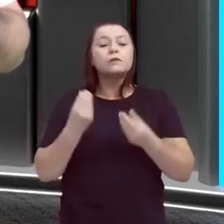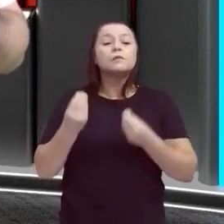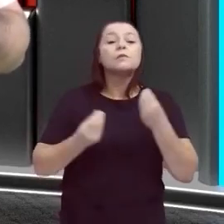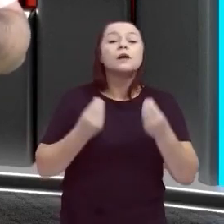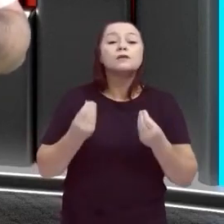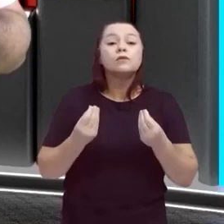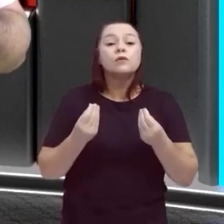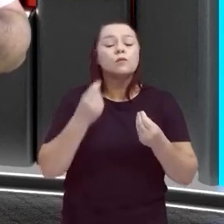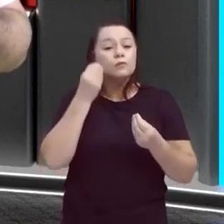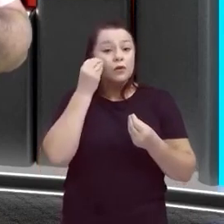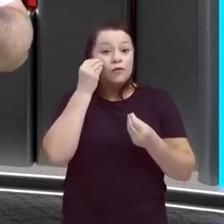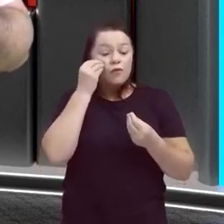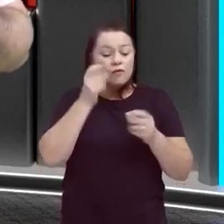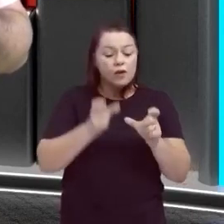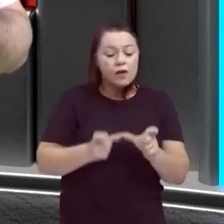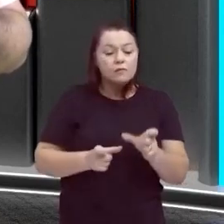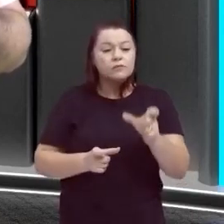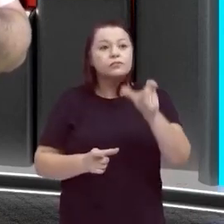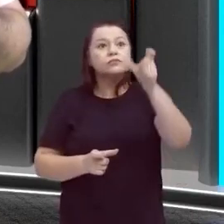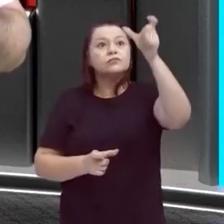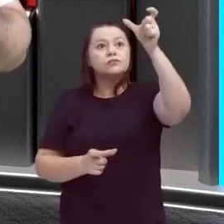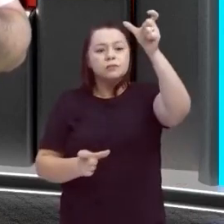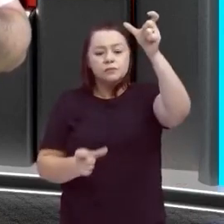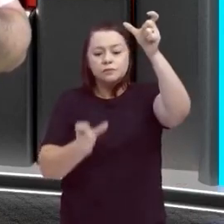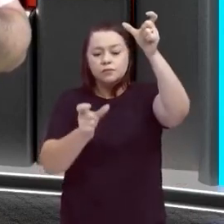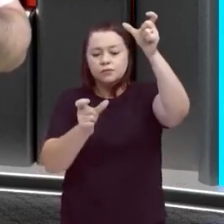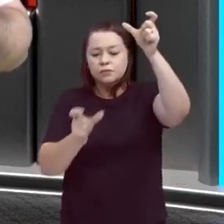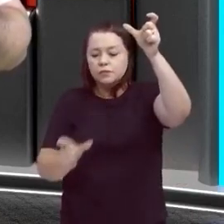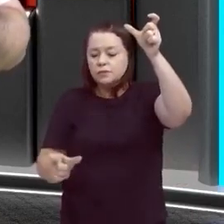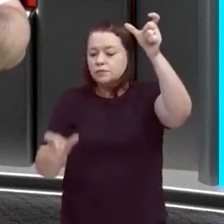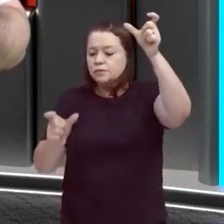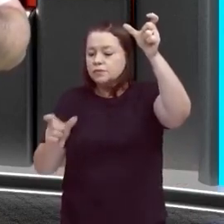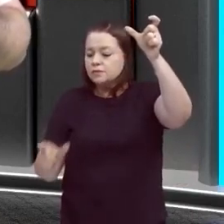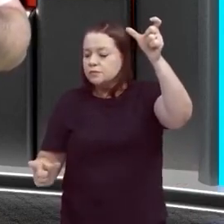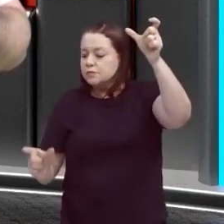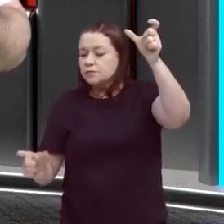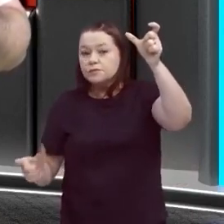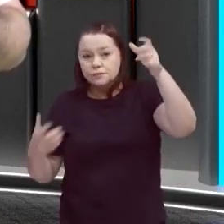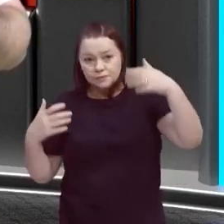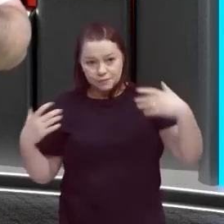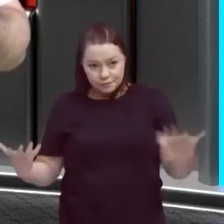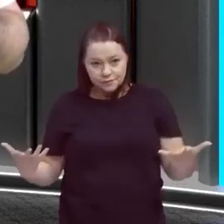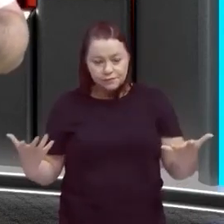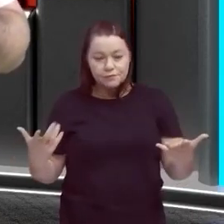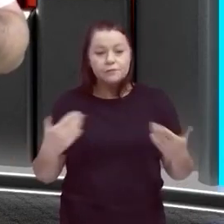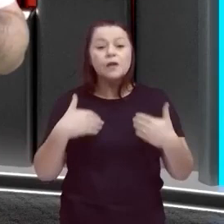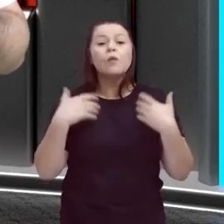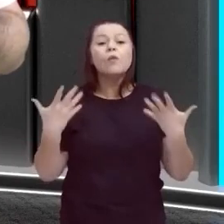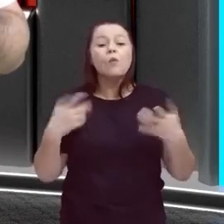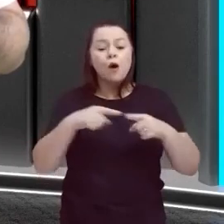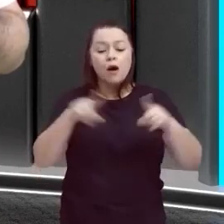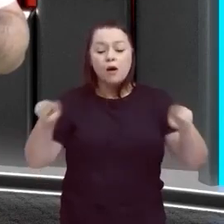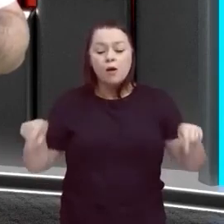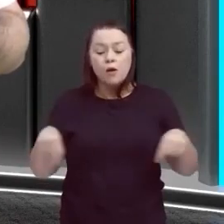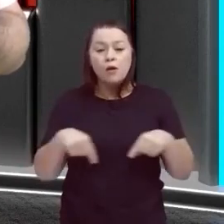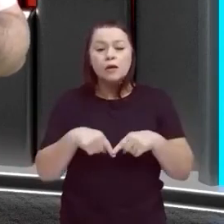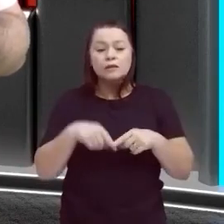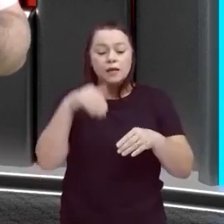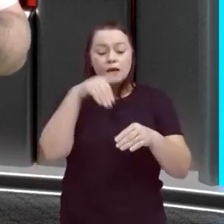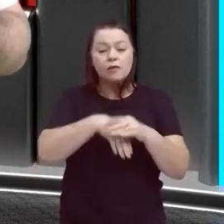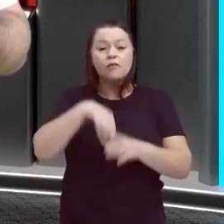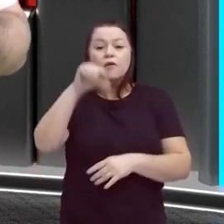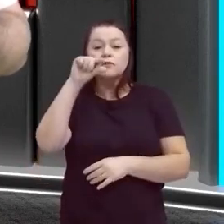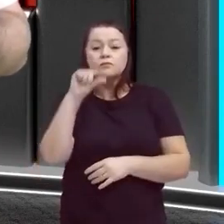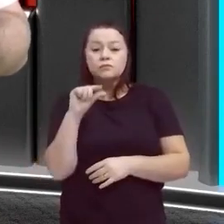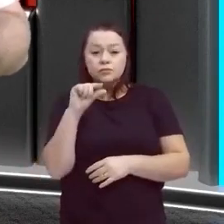Observando a maior coluna. De volta ao gráfico, se eu perguntar o seguinte, quem foi na sala que teve a menor quantidade de votos?